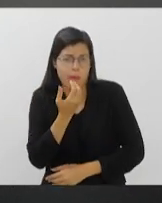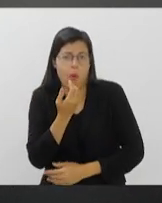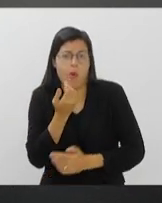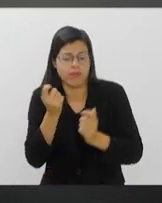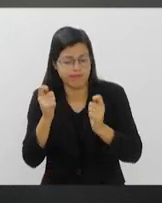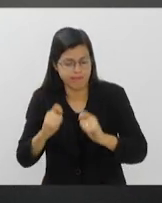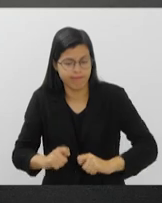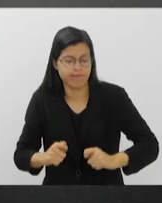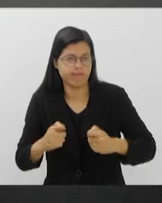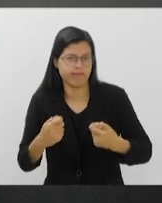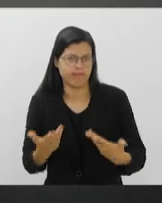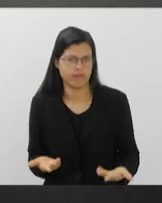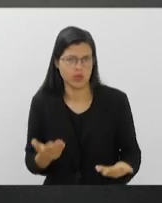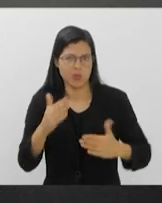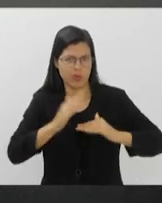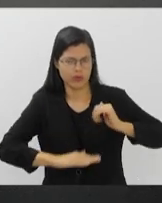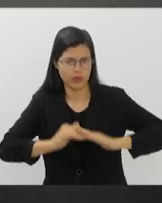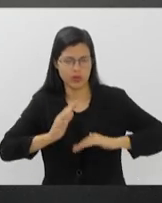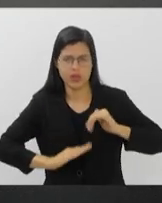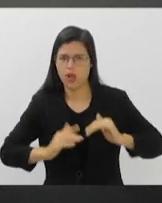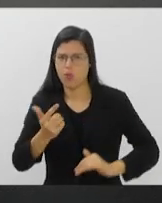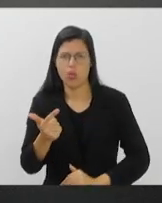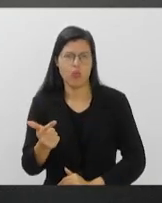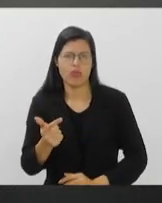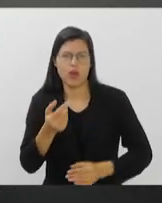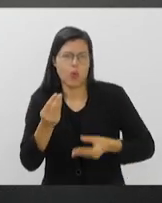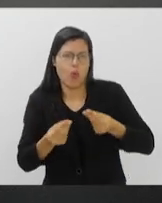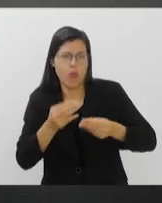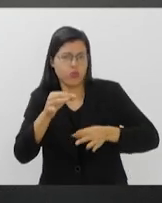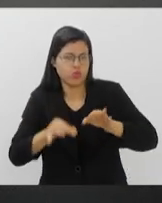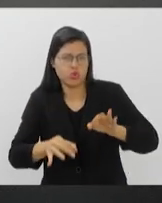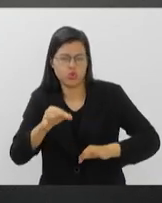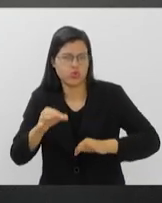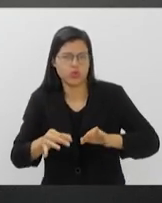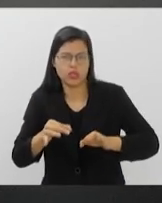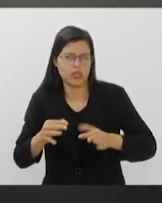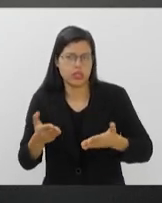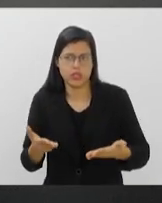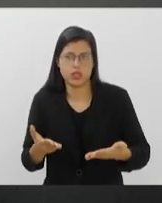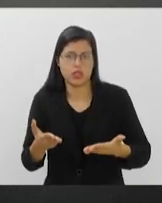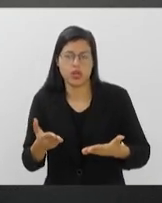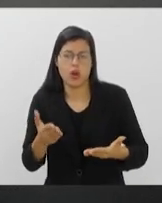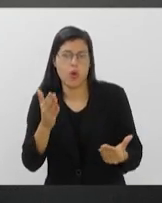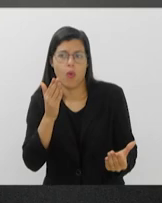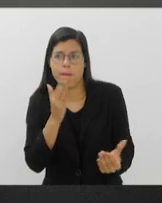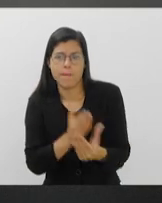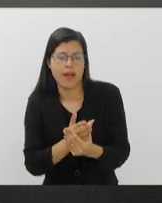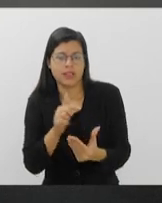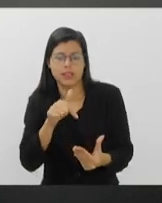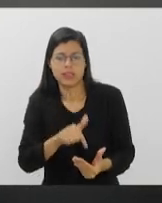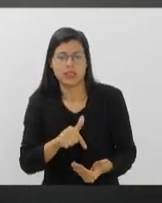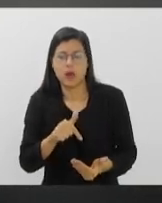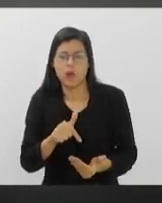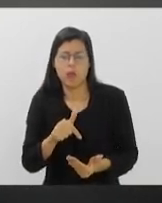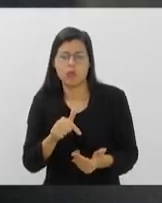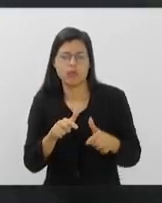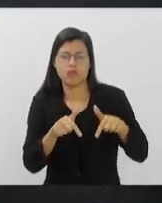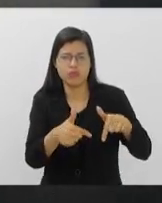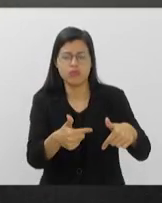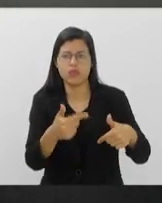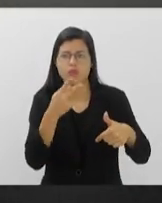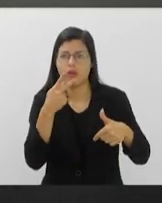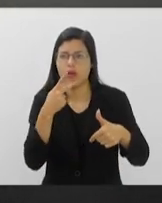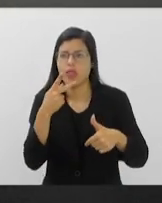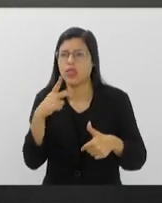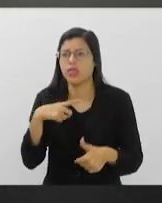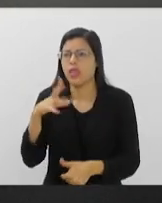de profissionais então não tem como o juiz julgar de qualquer jeito o juiz não pode pegar uma ação Decão do familiar e falar considerando que há uma